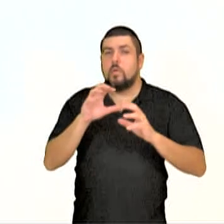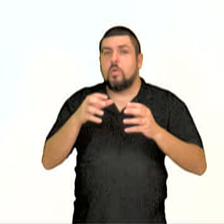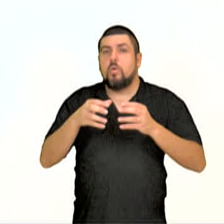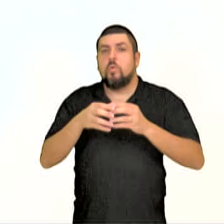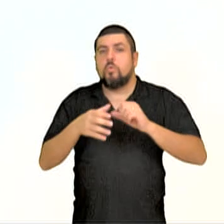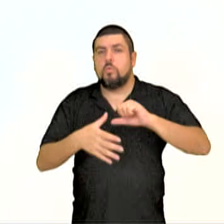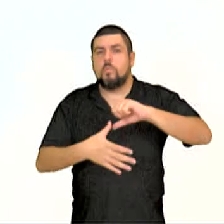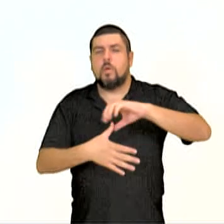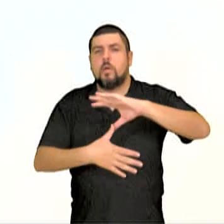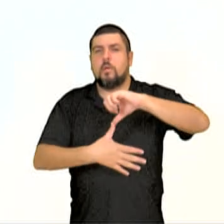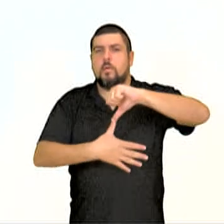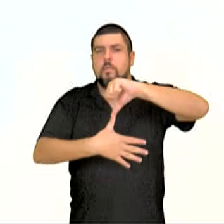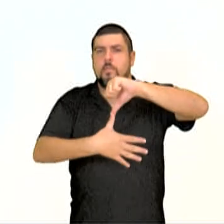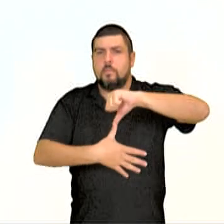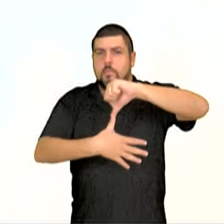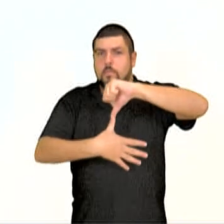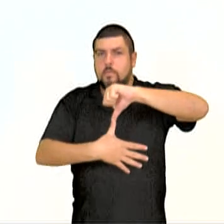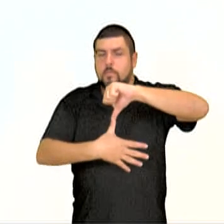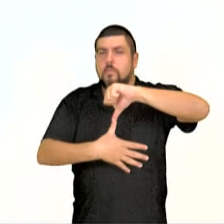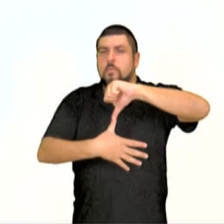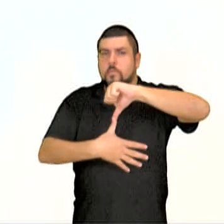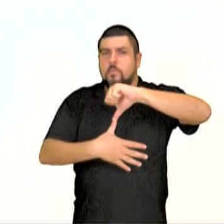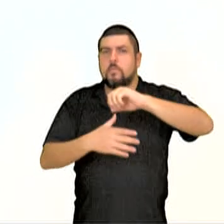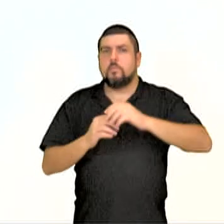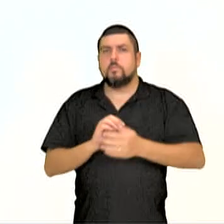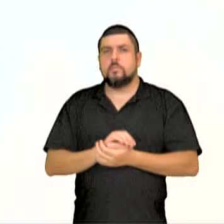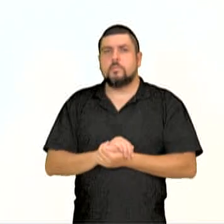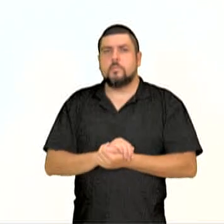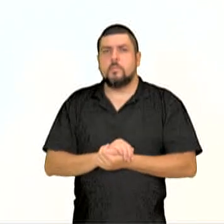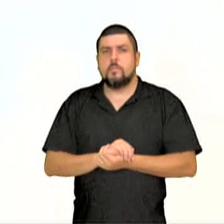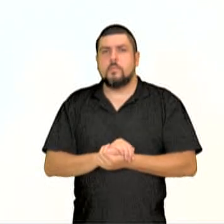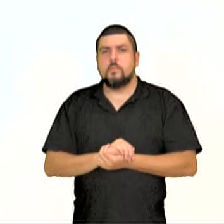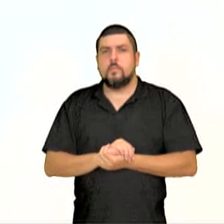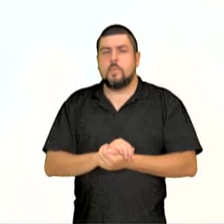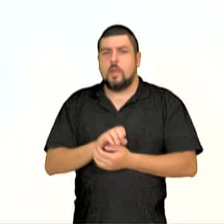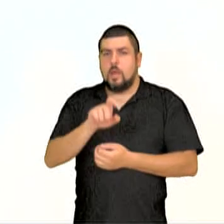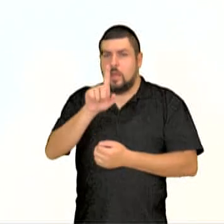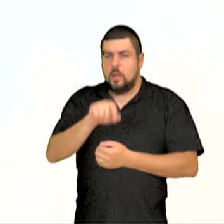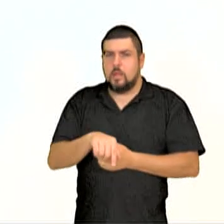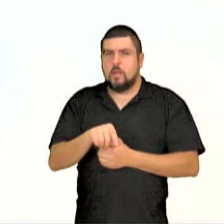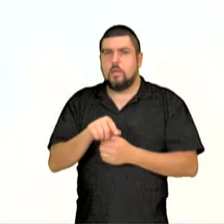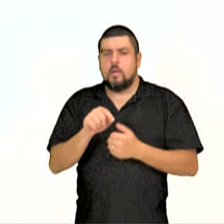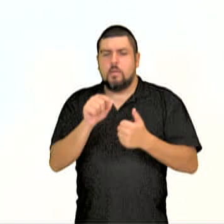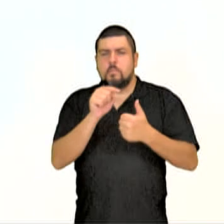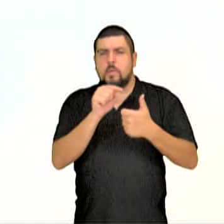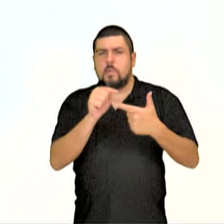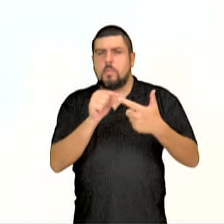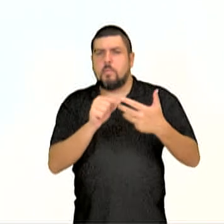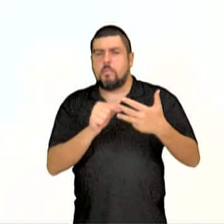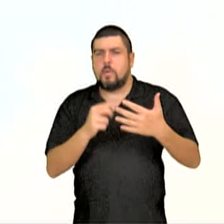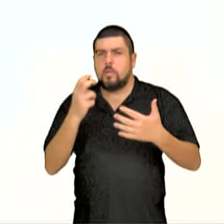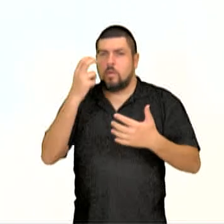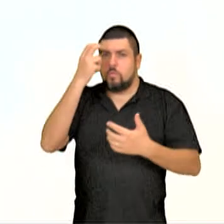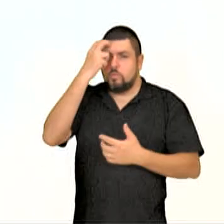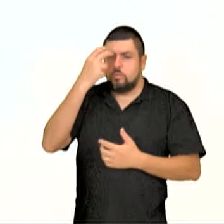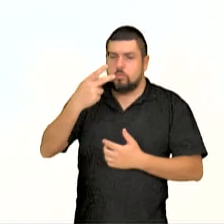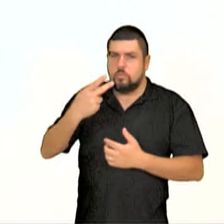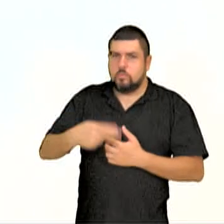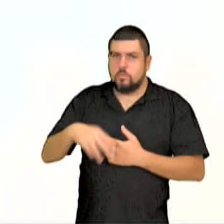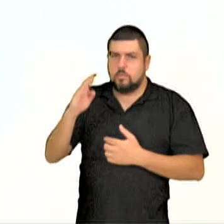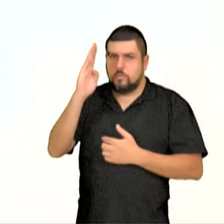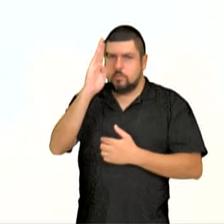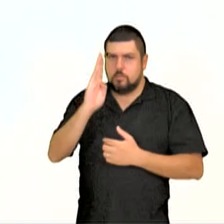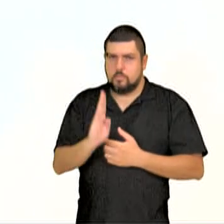gênero, né, de danças de rua. Incluindo elementos da cultura brasileira, o Marcelo Cirino, né, aquele mesmo, do